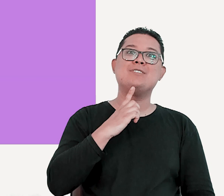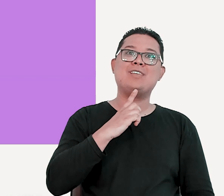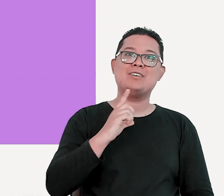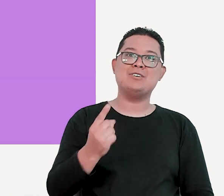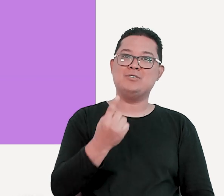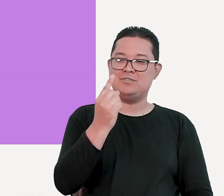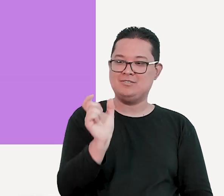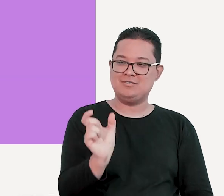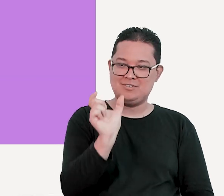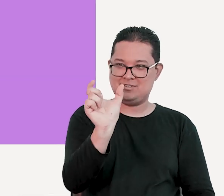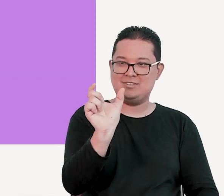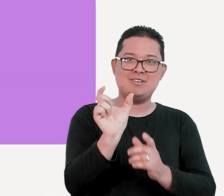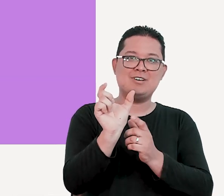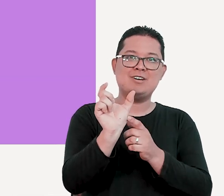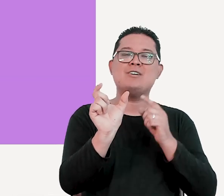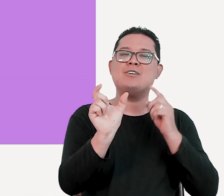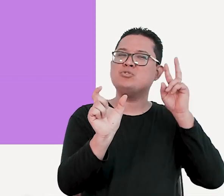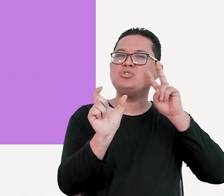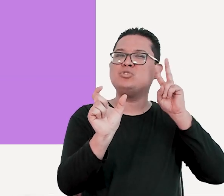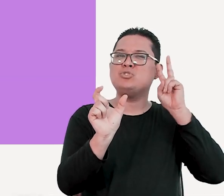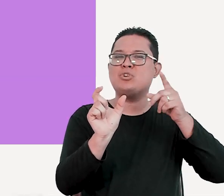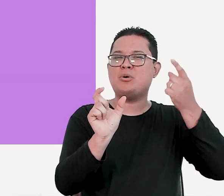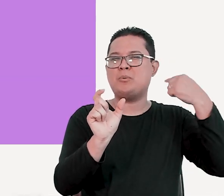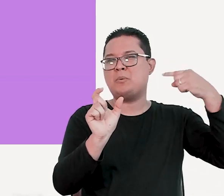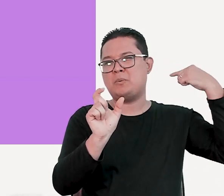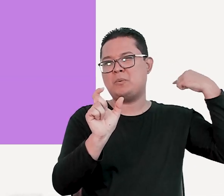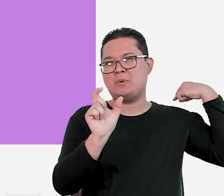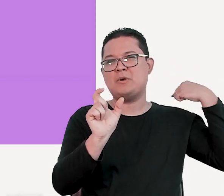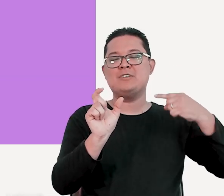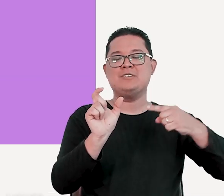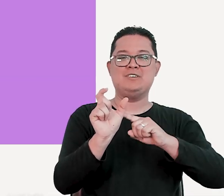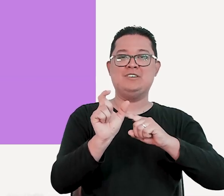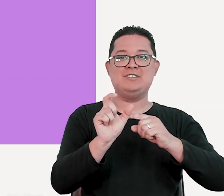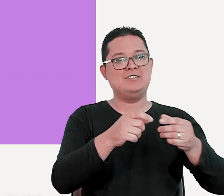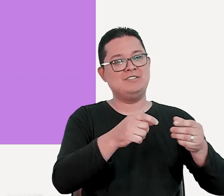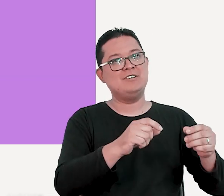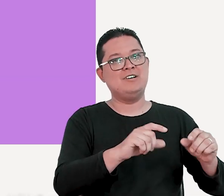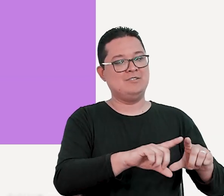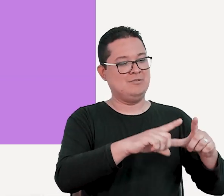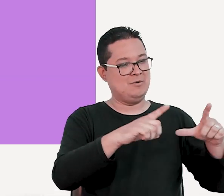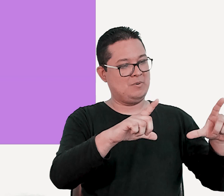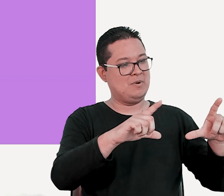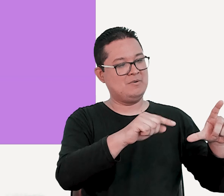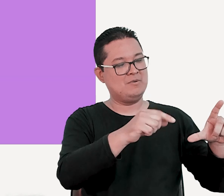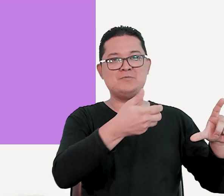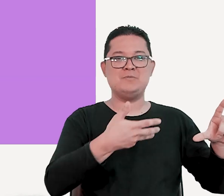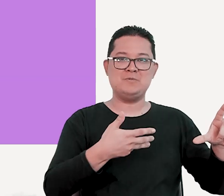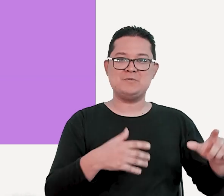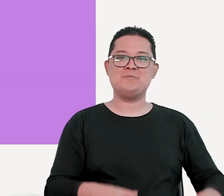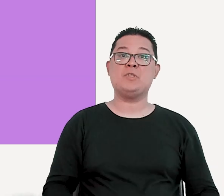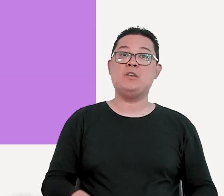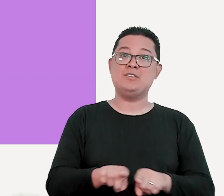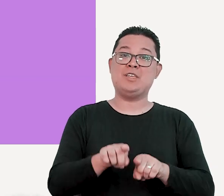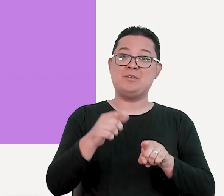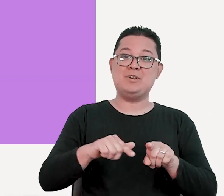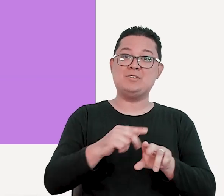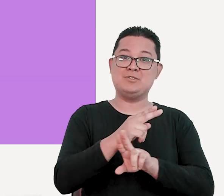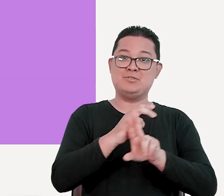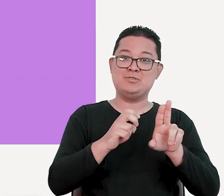muito legal. E tem o UX Writing Hub, que tem aquele desafio dos 15 dias, que eu acho